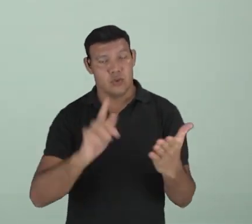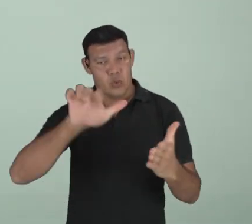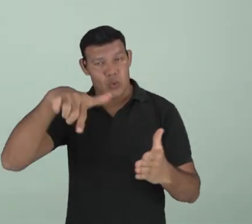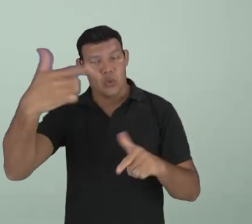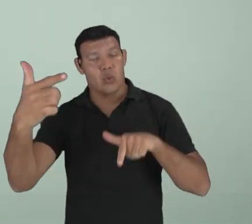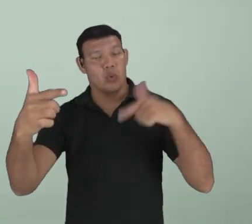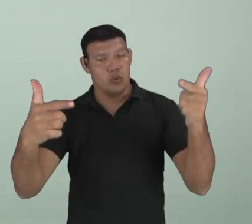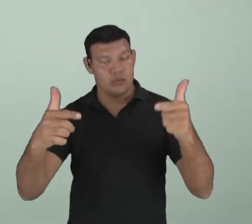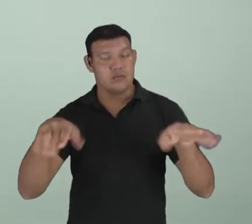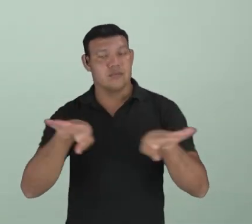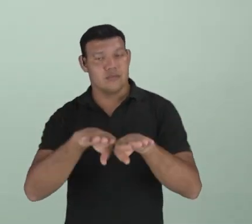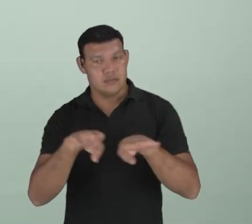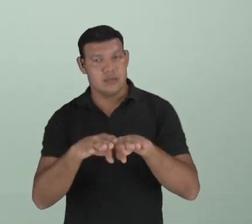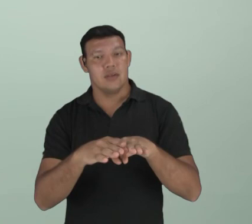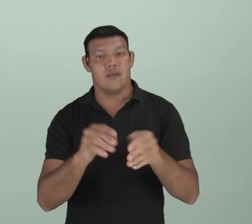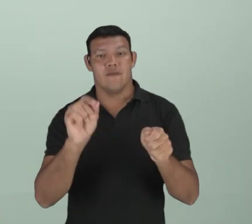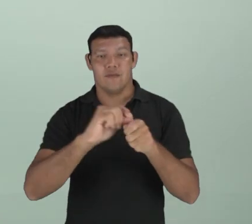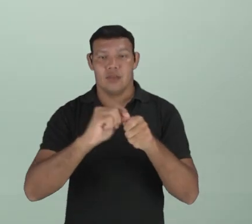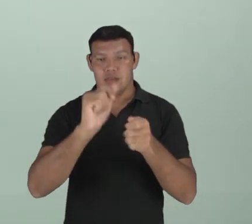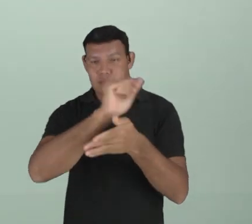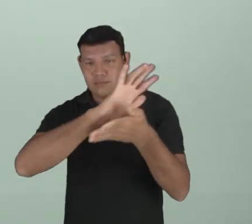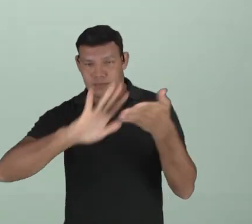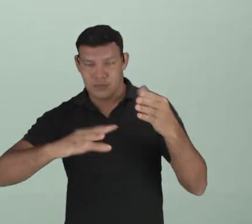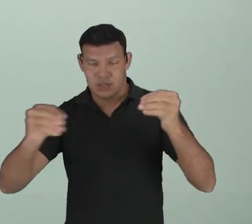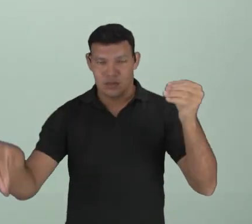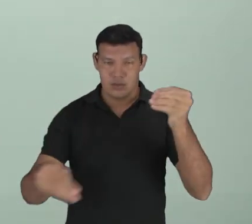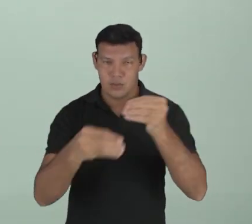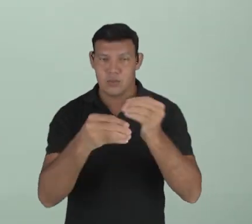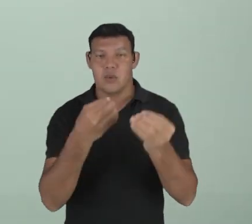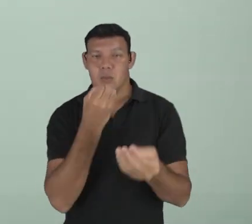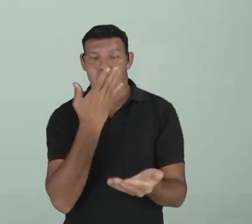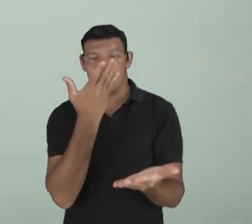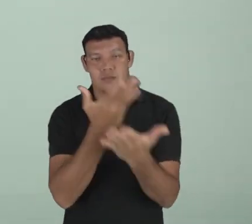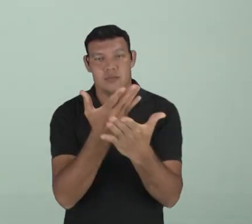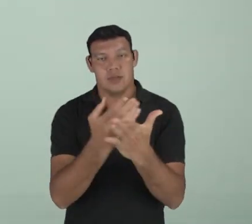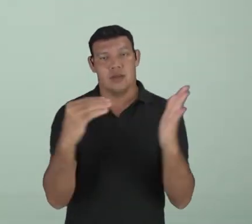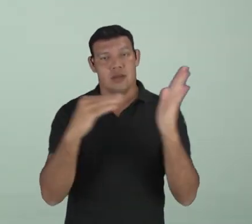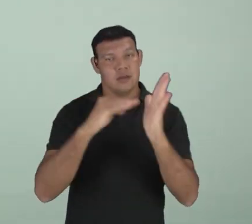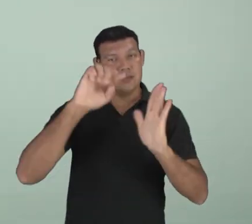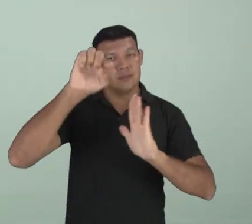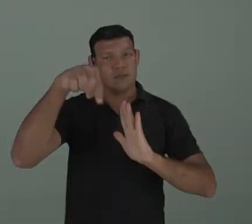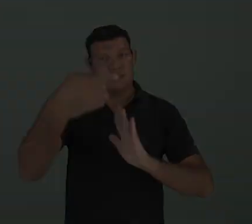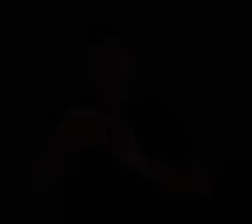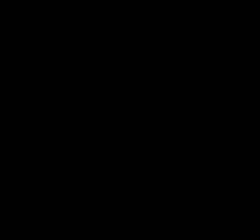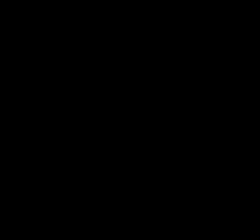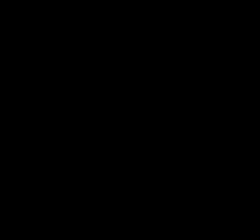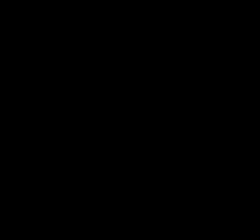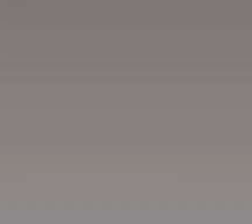façam as atividades complementares. Uma boa aula e até a próxima!